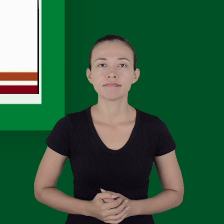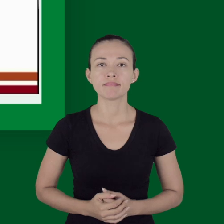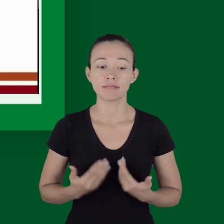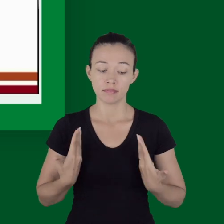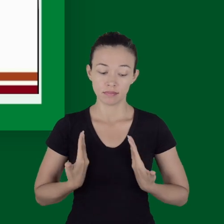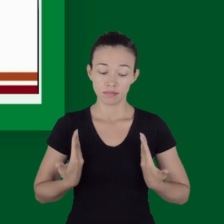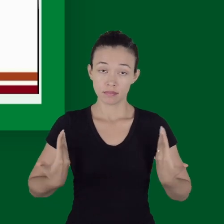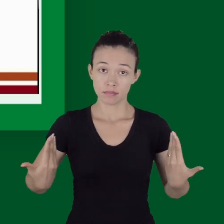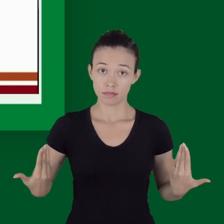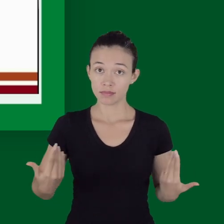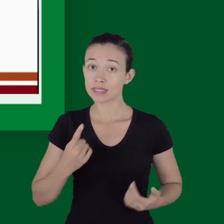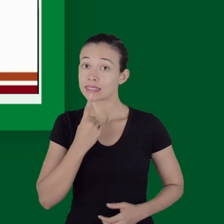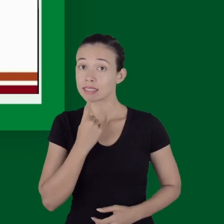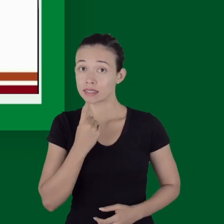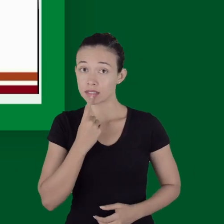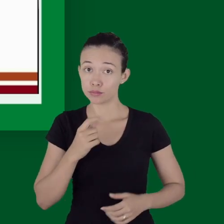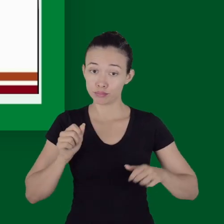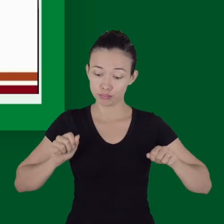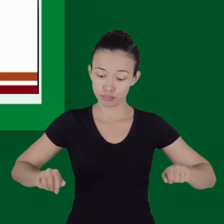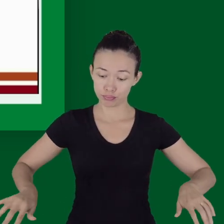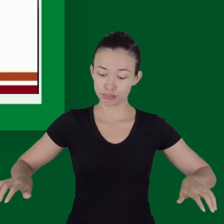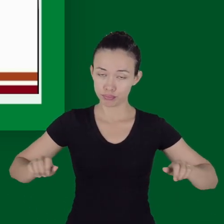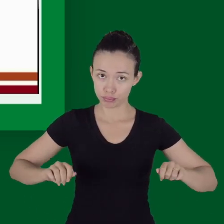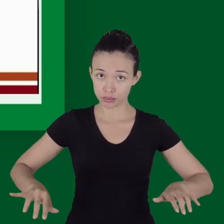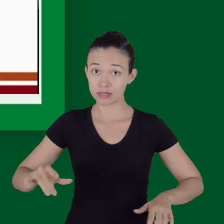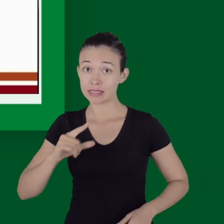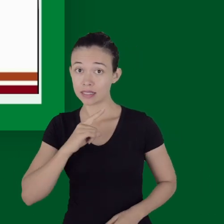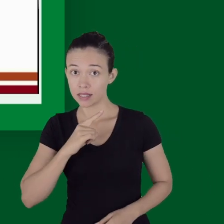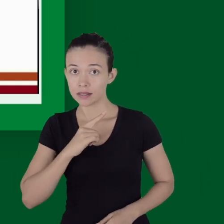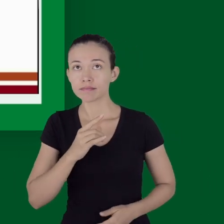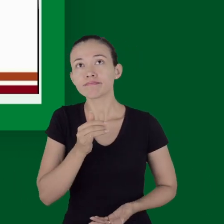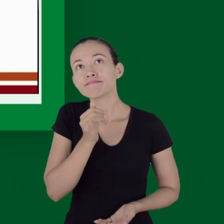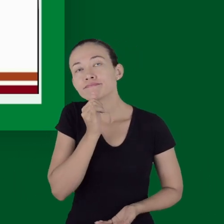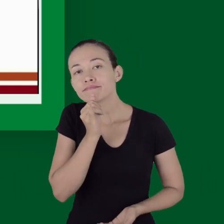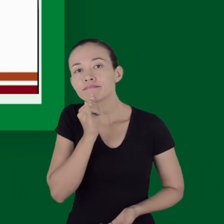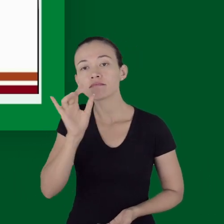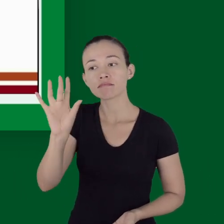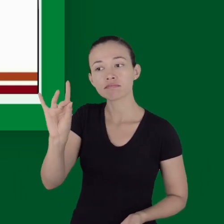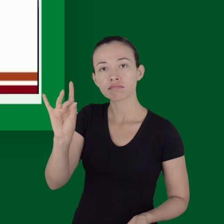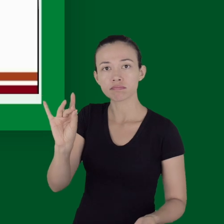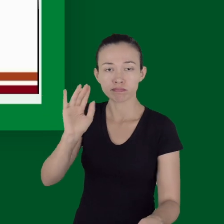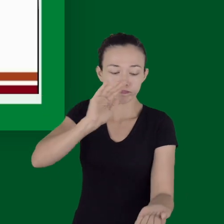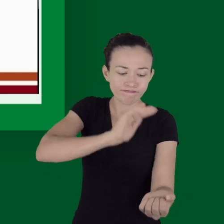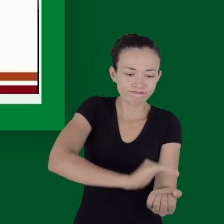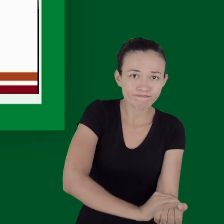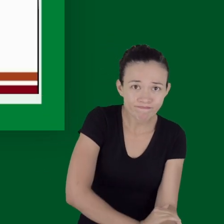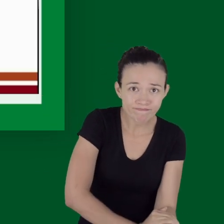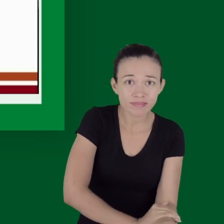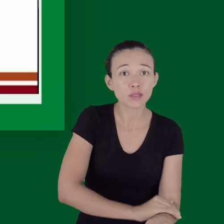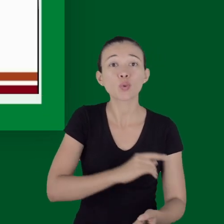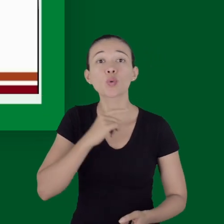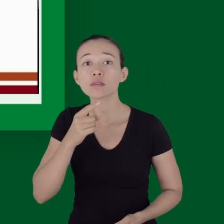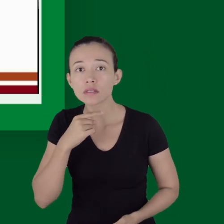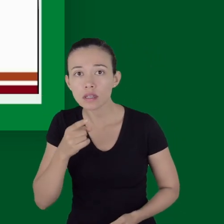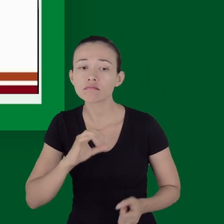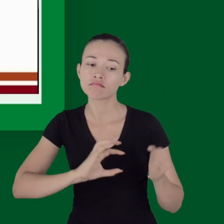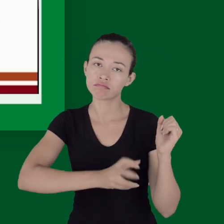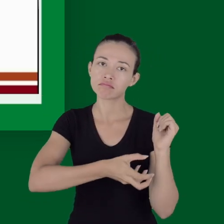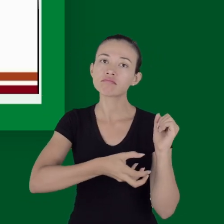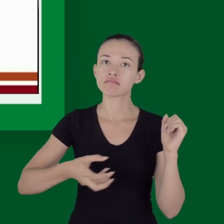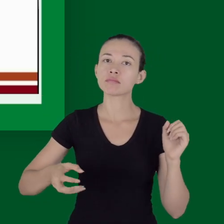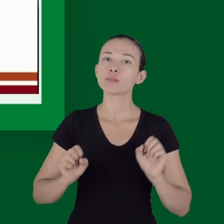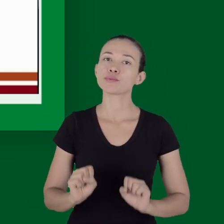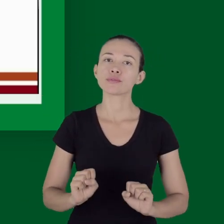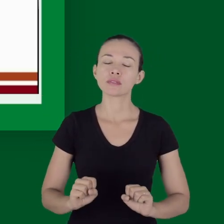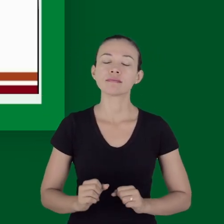sangramentos em extremidades não contidos com curativos compressivos quando a gente não consegue fazer essa compressão a gente tá indicado Uso do torniquete